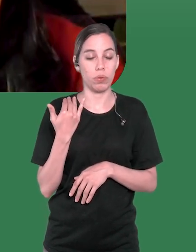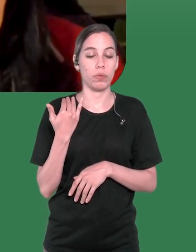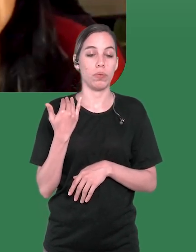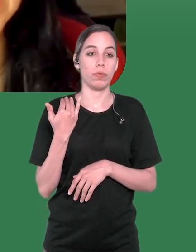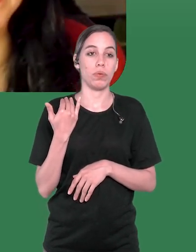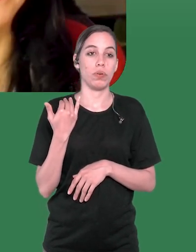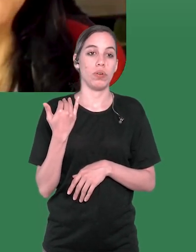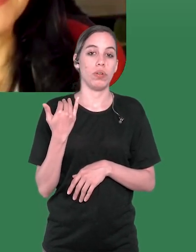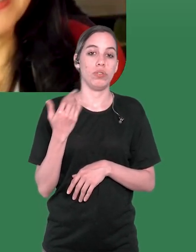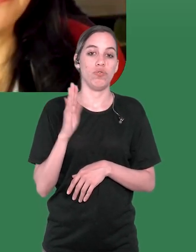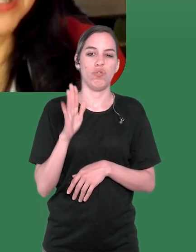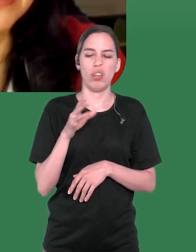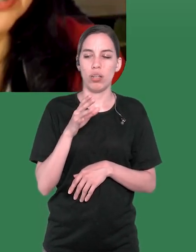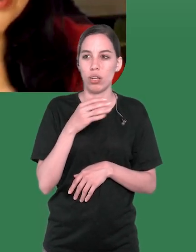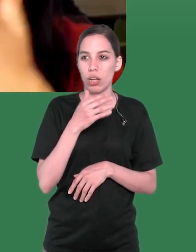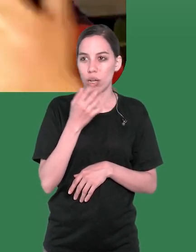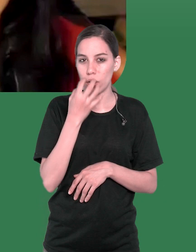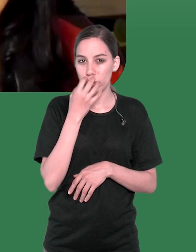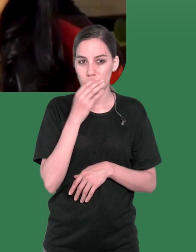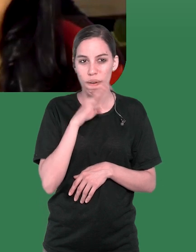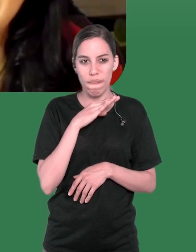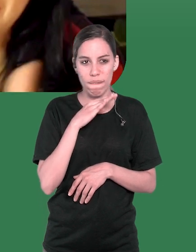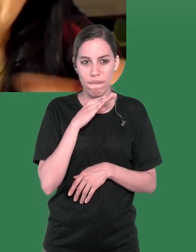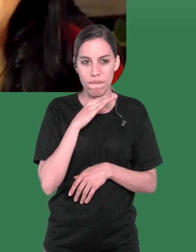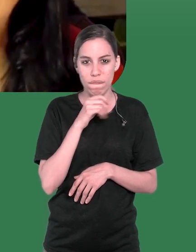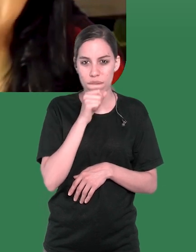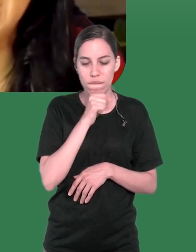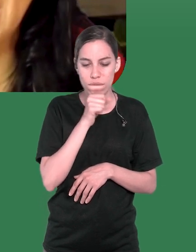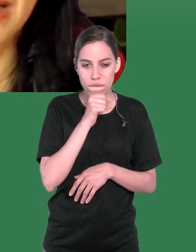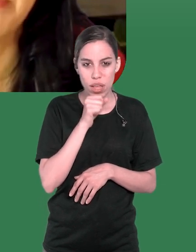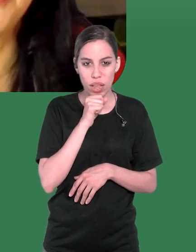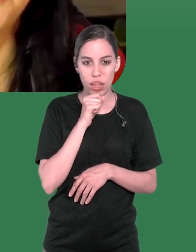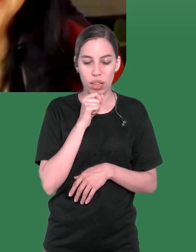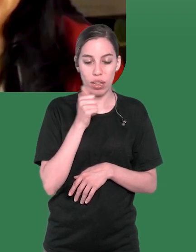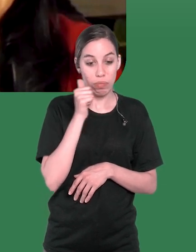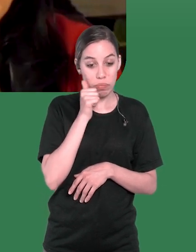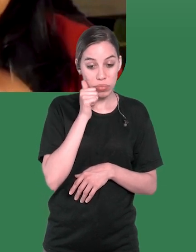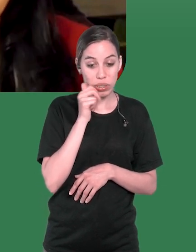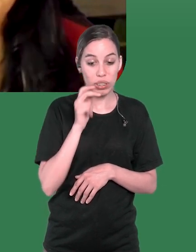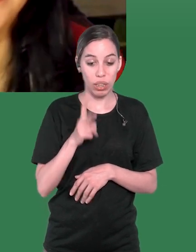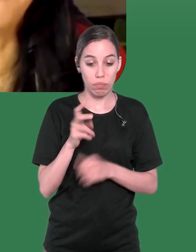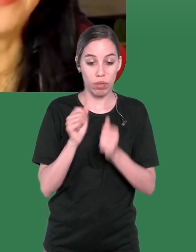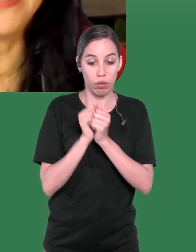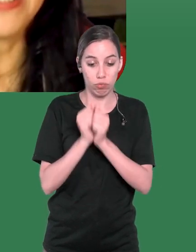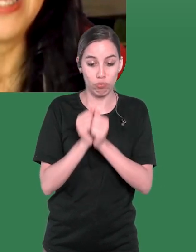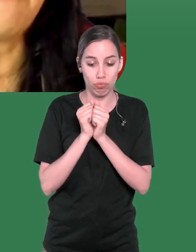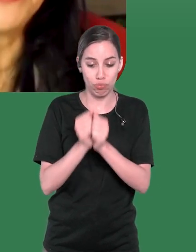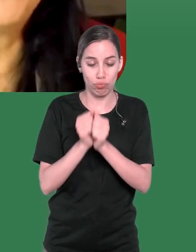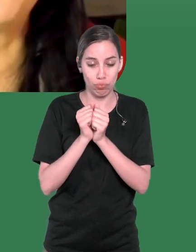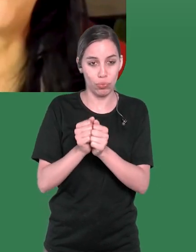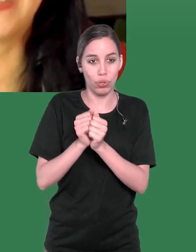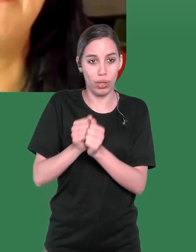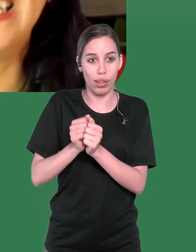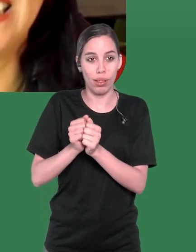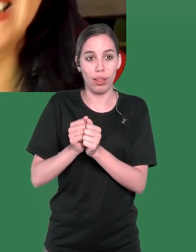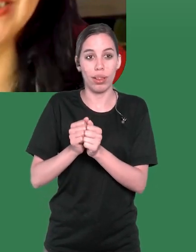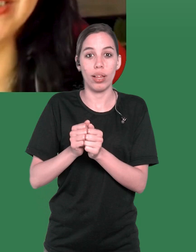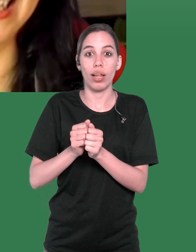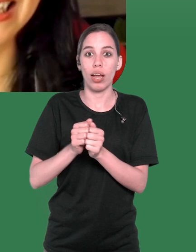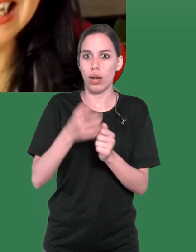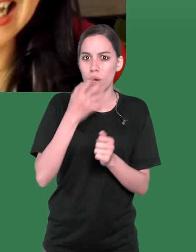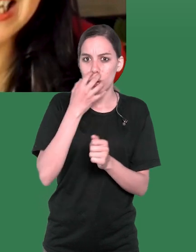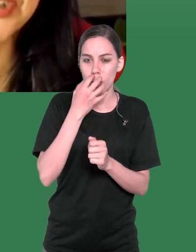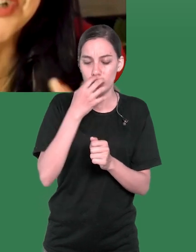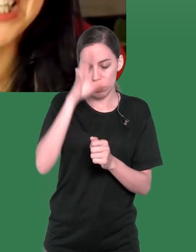também idosa, um cachorro com quem ela conviveu muito tempo, inclusive que aprendeu a tocar